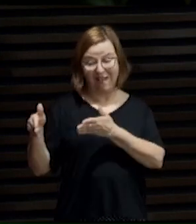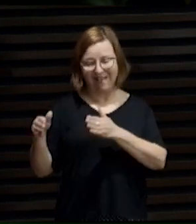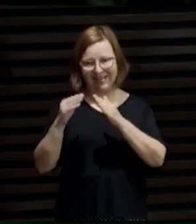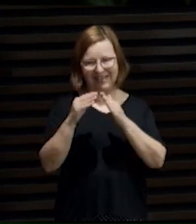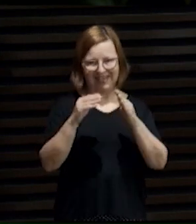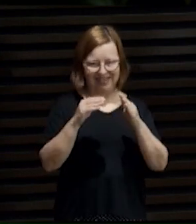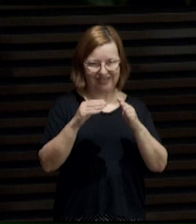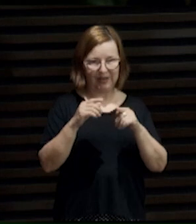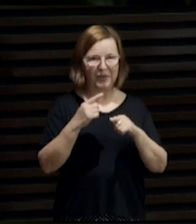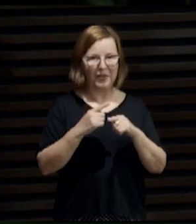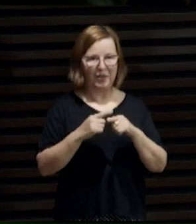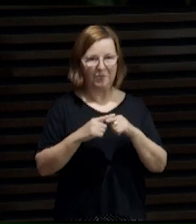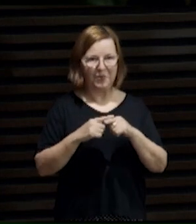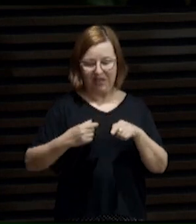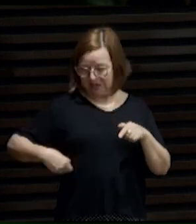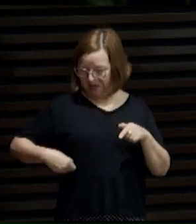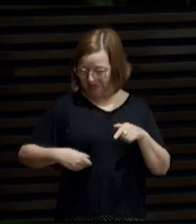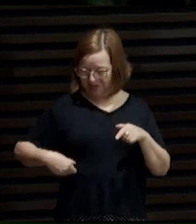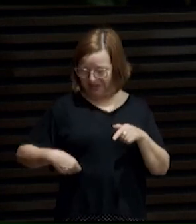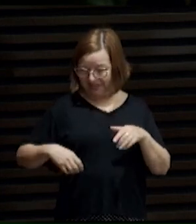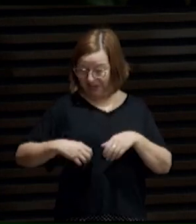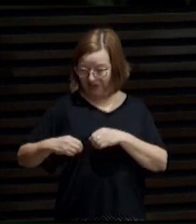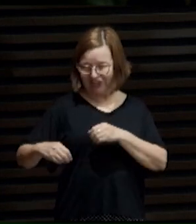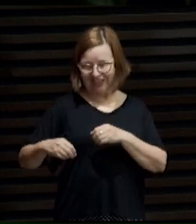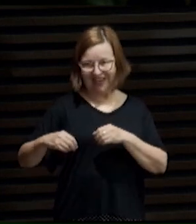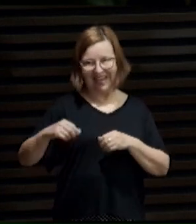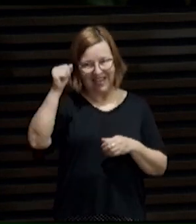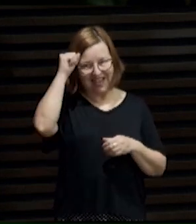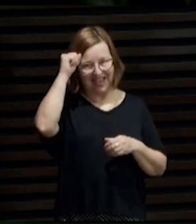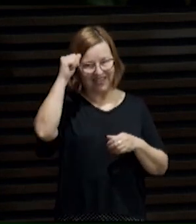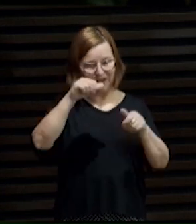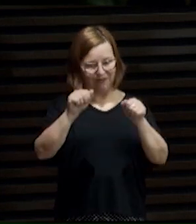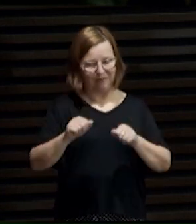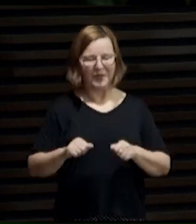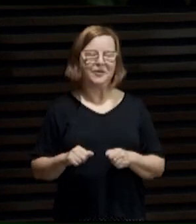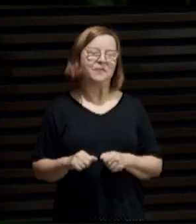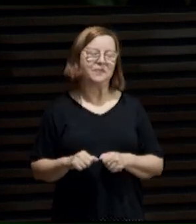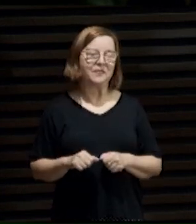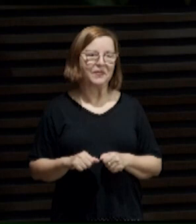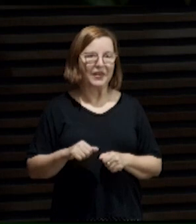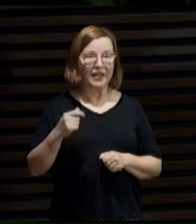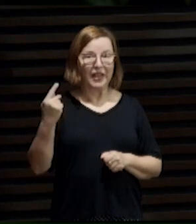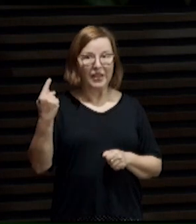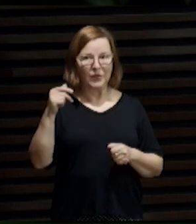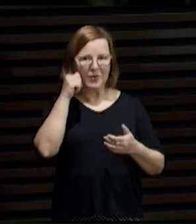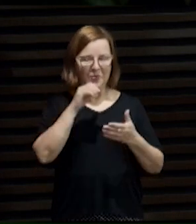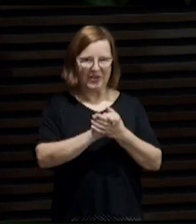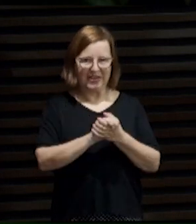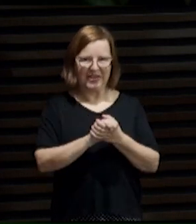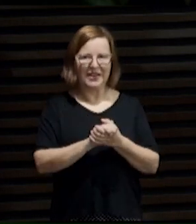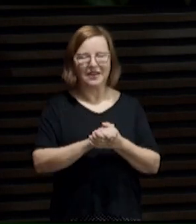costela tirada do lado do homem. Ela deve ser uma esposa amorosa, como a videira que se apega ao lado da casa. Uma